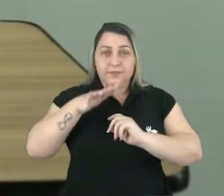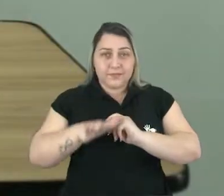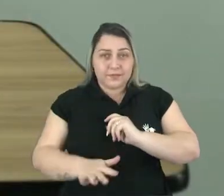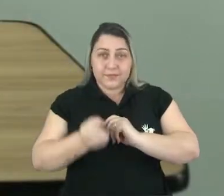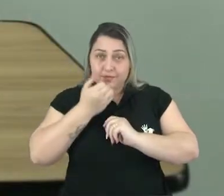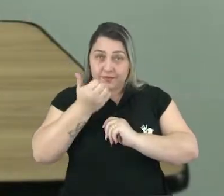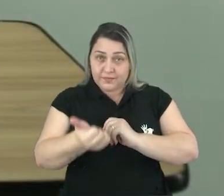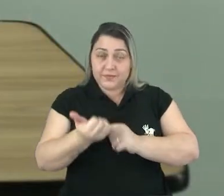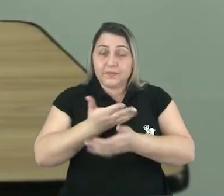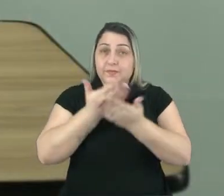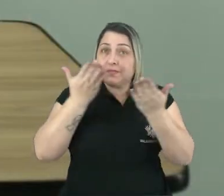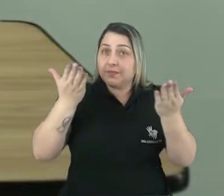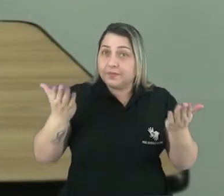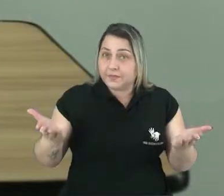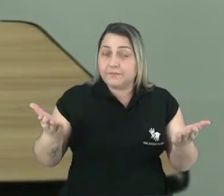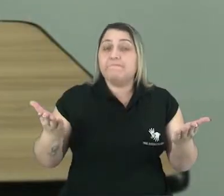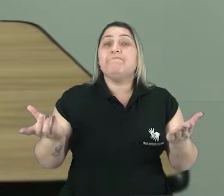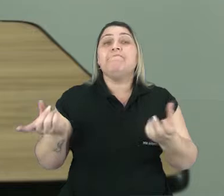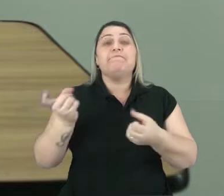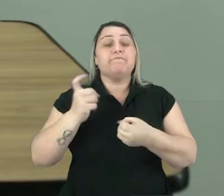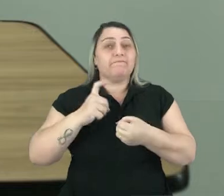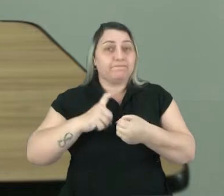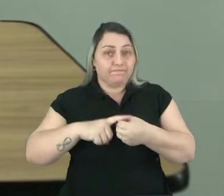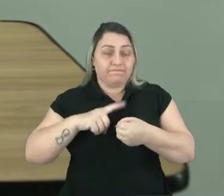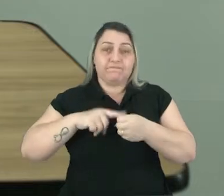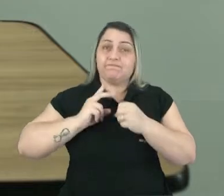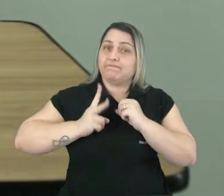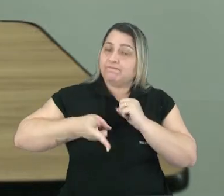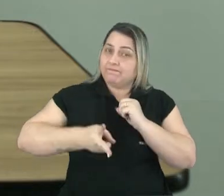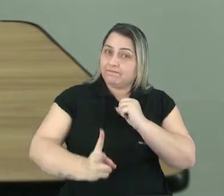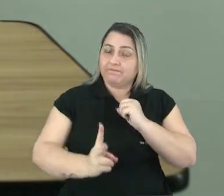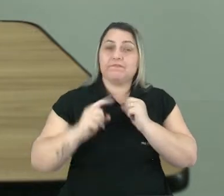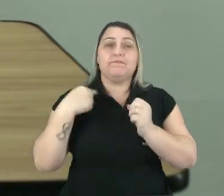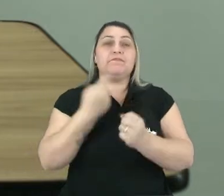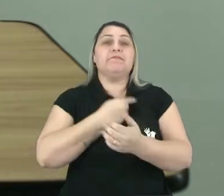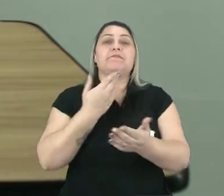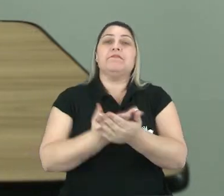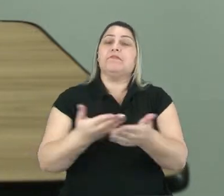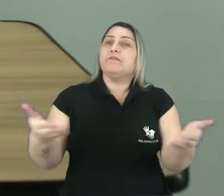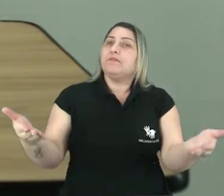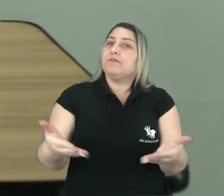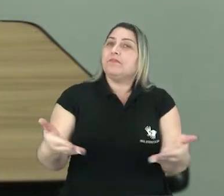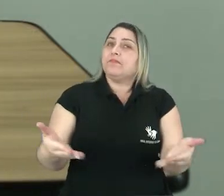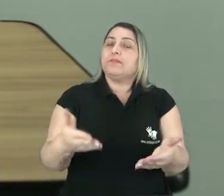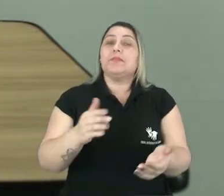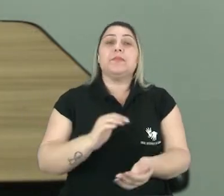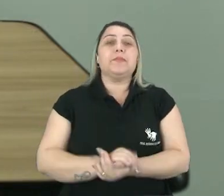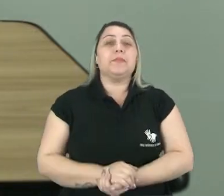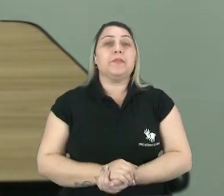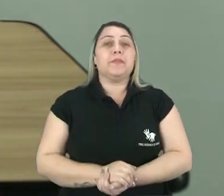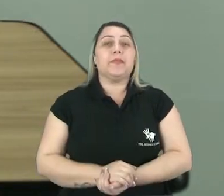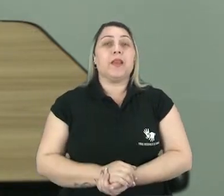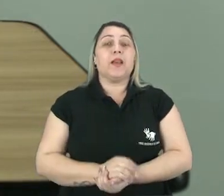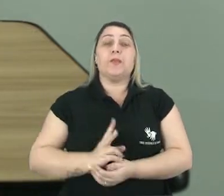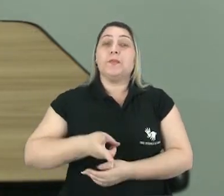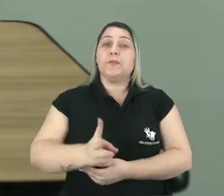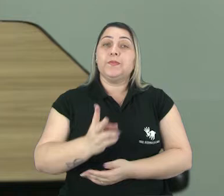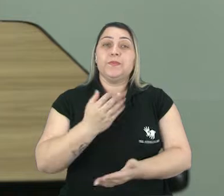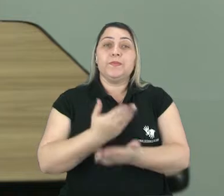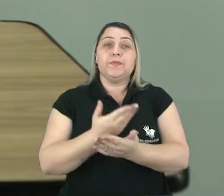Olá, crianças! Tudo bem com vocês? Estou de volta para dar continuidade à nossa aula de hoje. Vamos